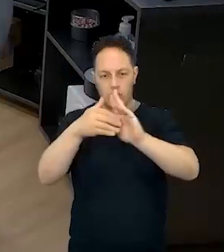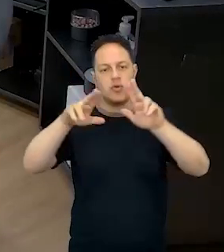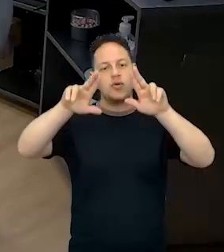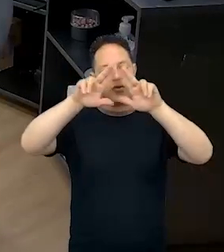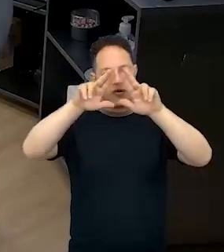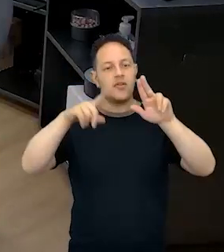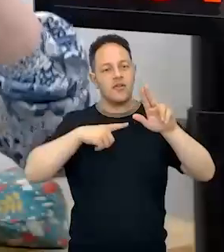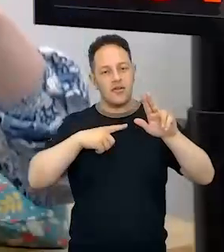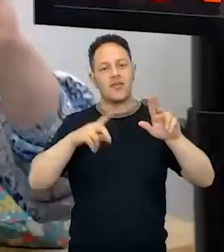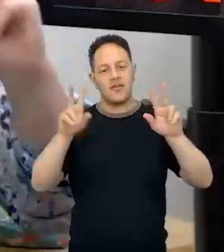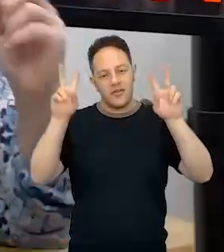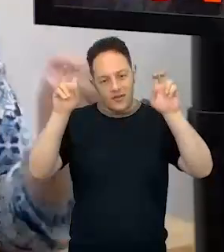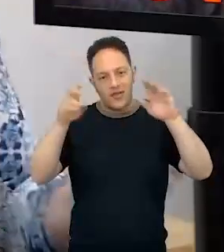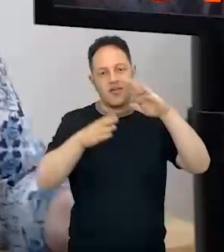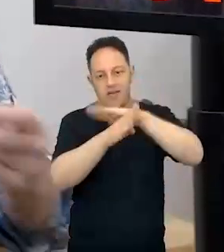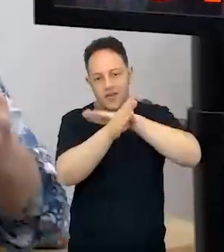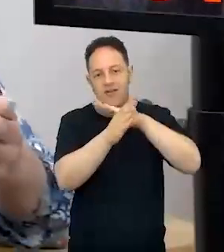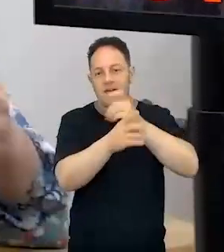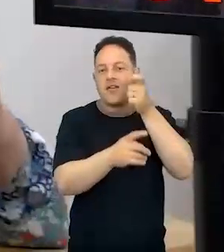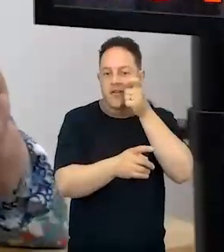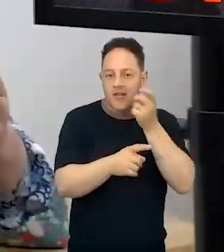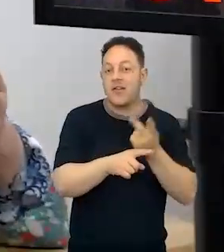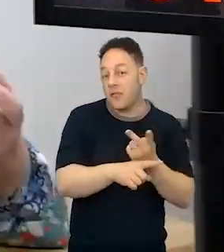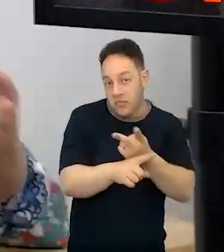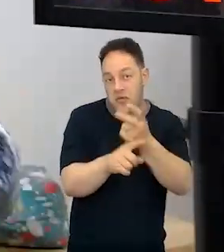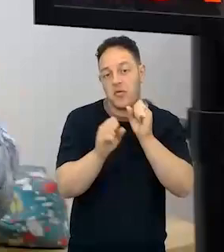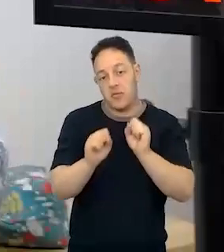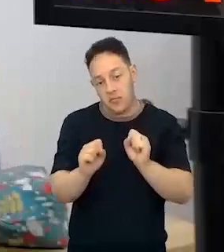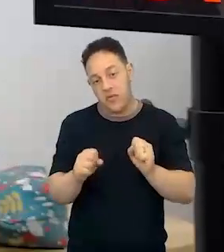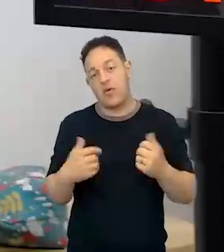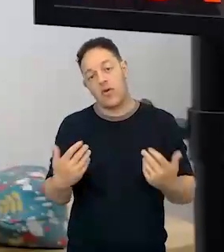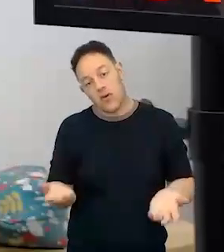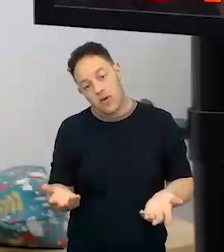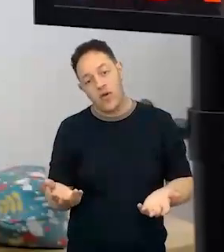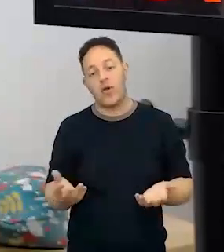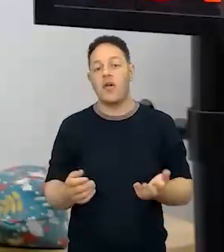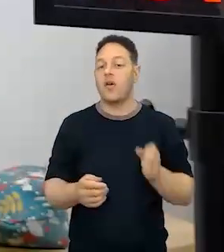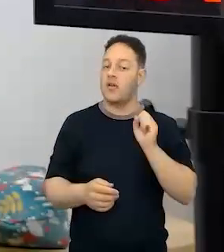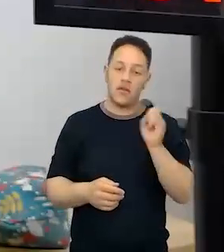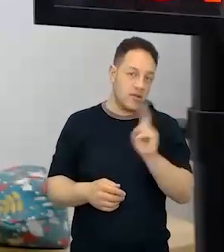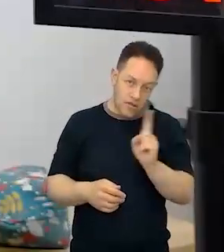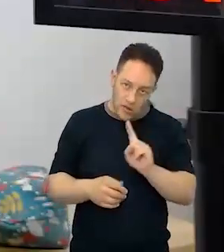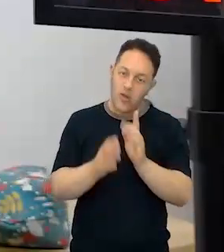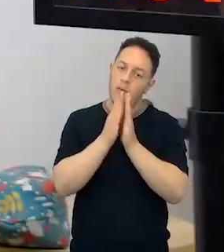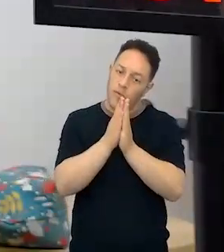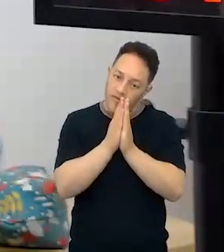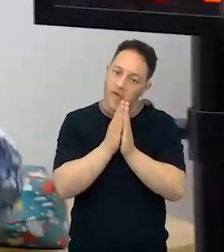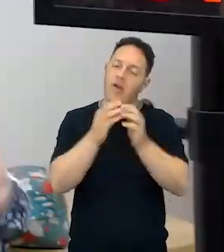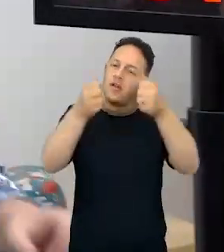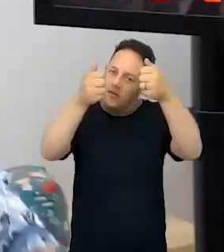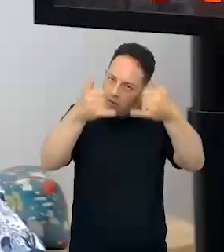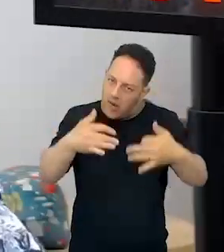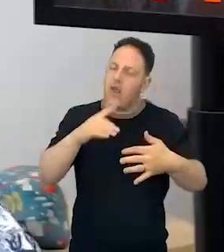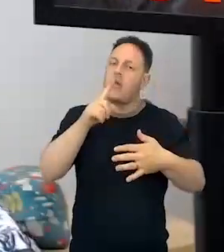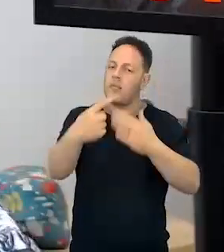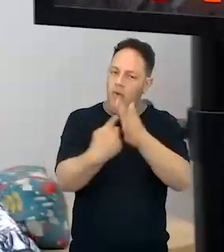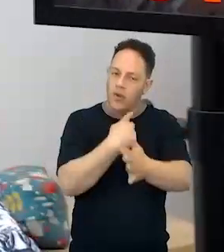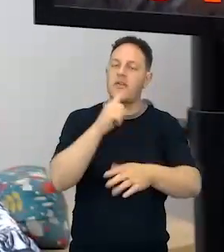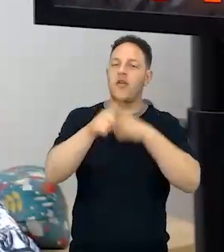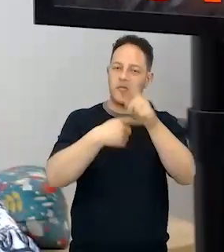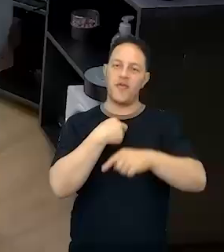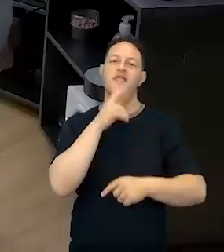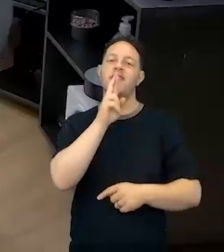é a plataforma, talvez que ele esteja buscando. Talvez seja isso, é onde estão todas as informações. For, por favor, só especifica que a gente tenta resolver